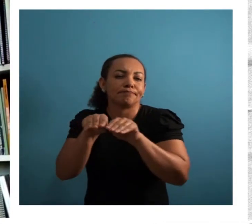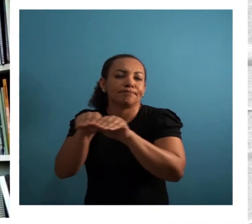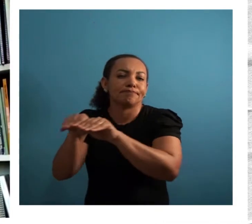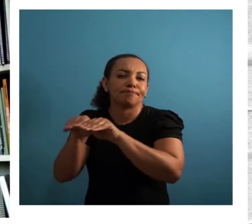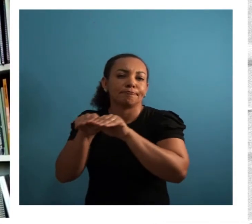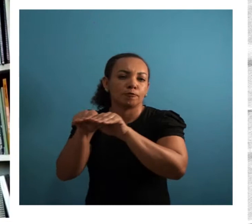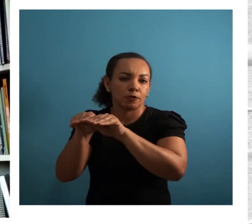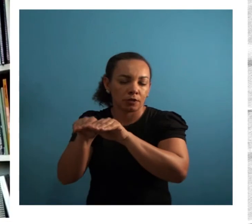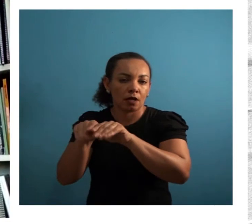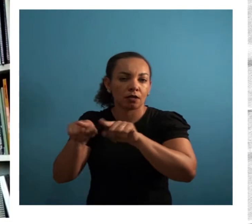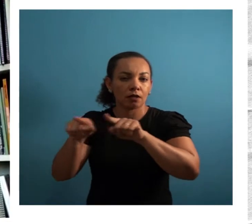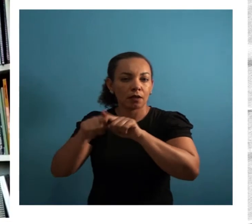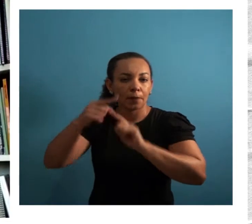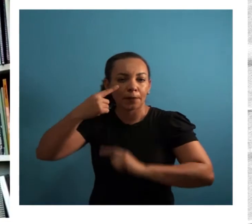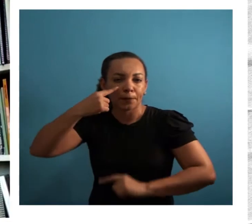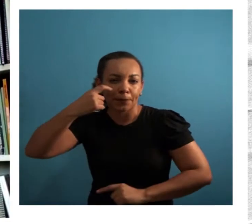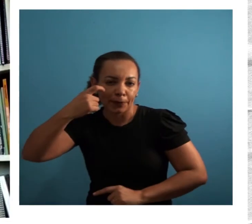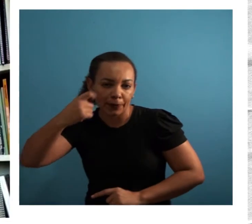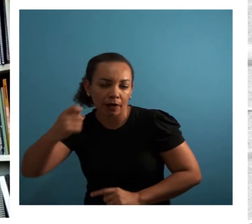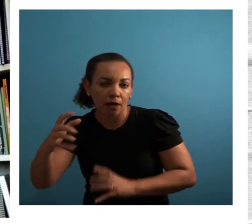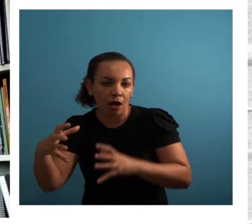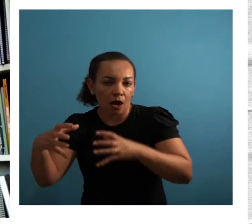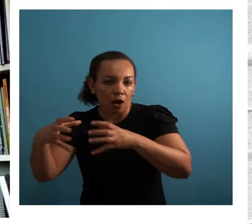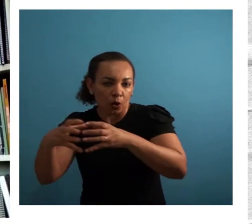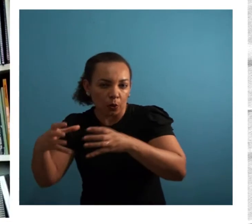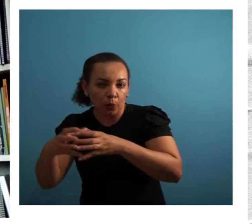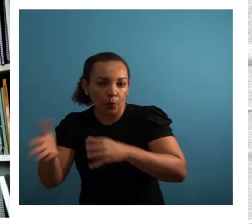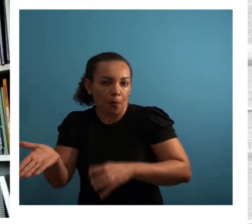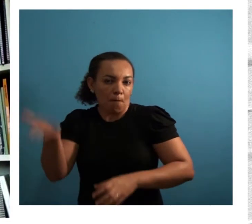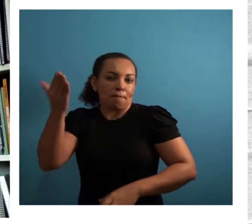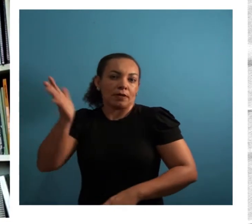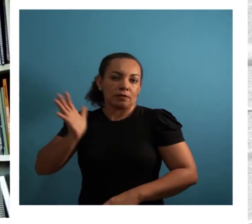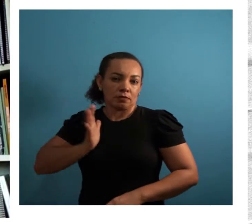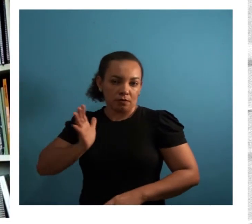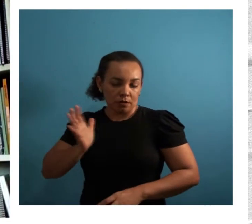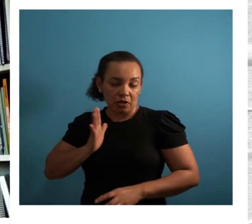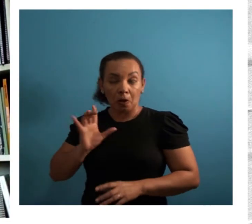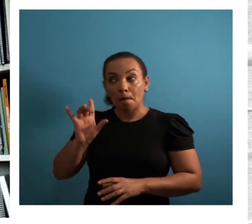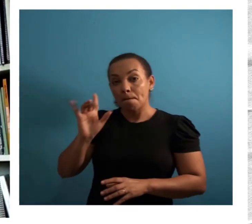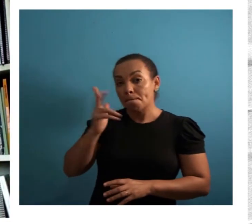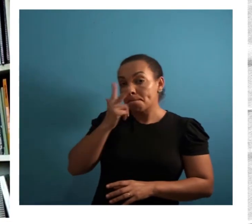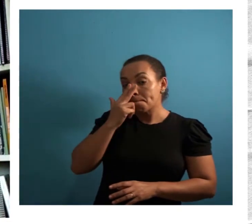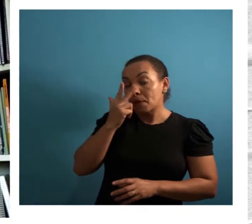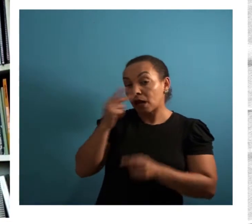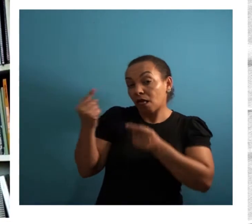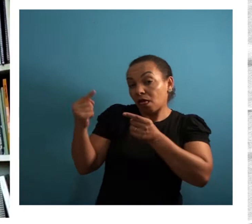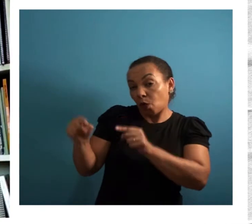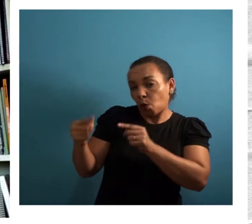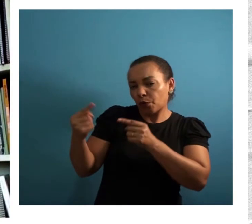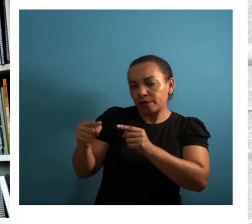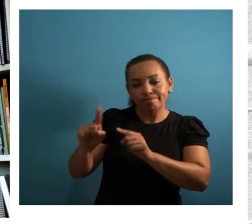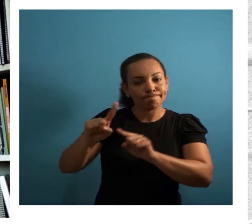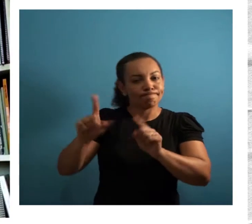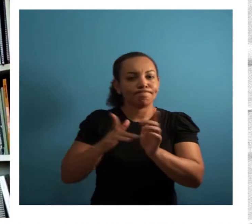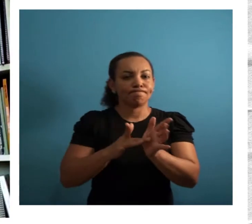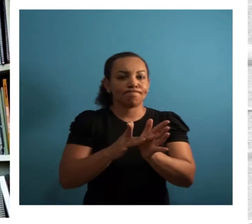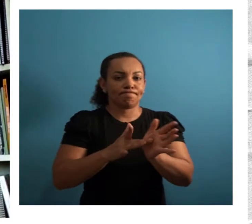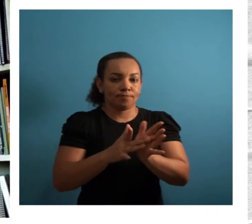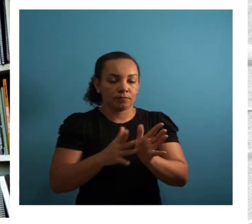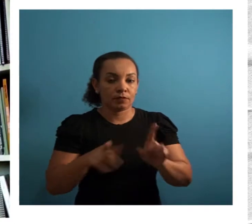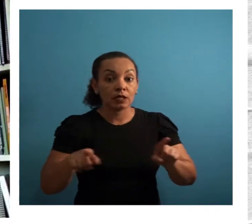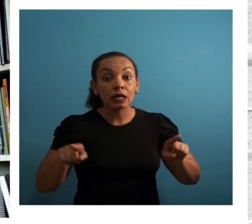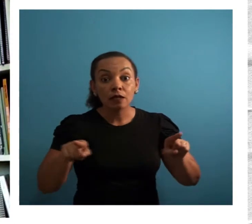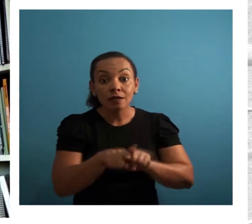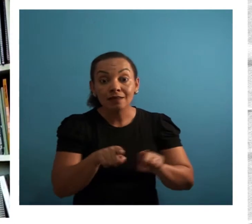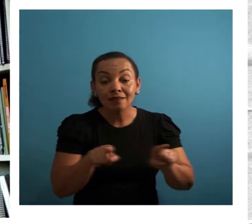dos grupos dominantes aparentemente fiquem ameaçados e podemos enfrentar também como já